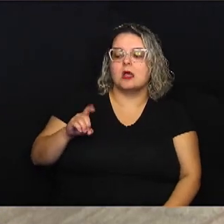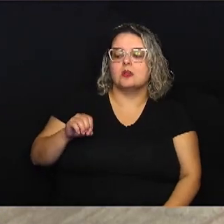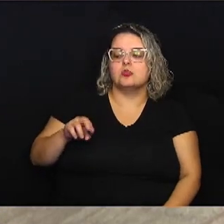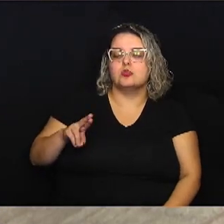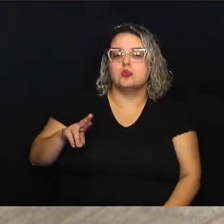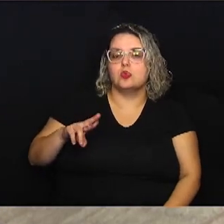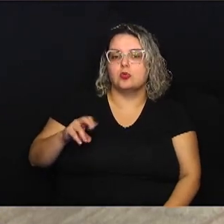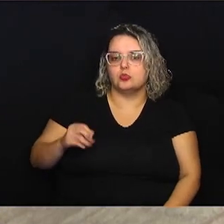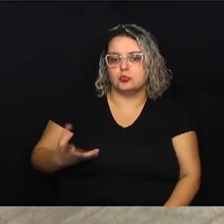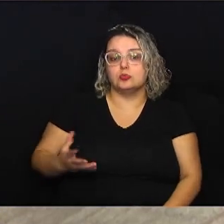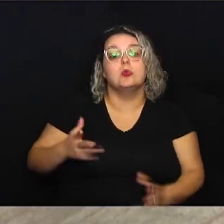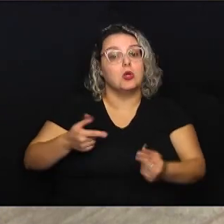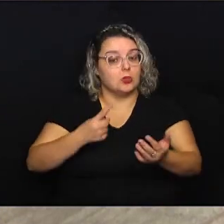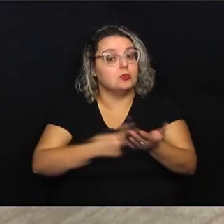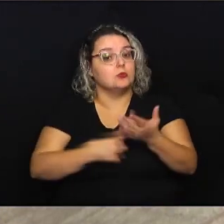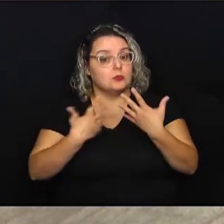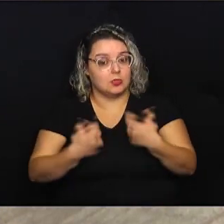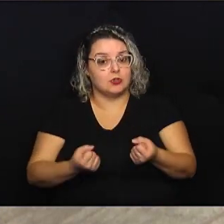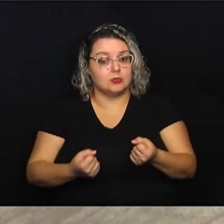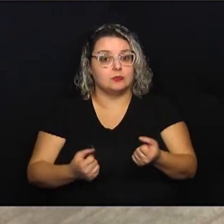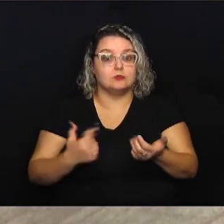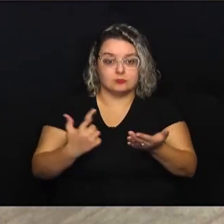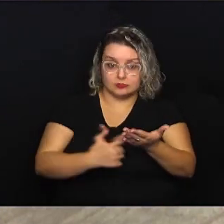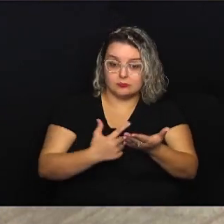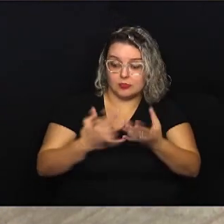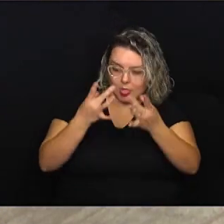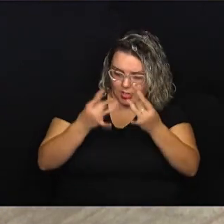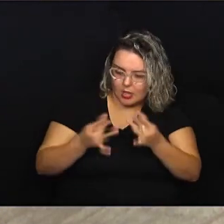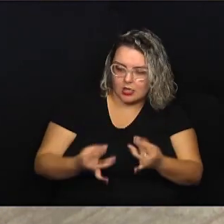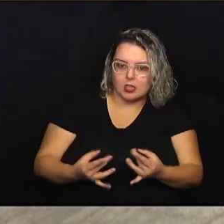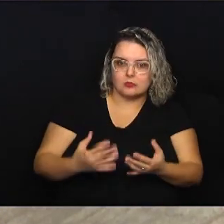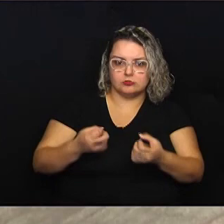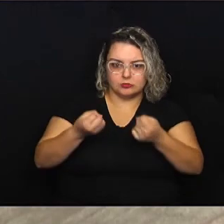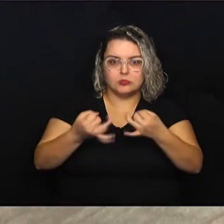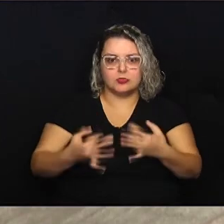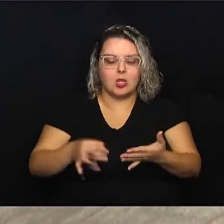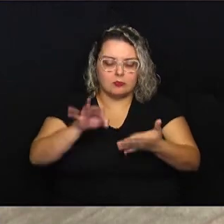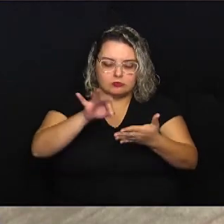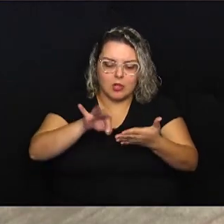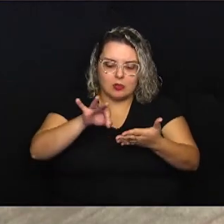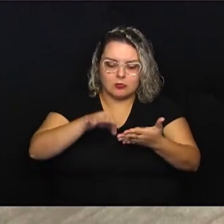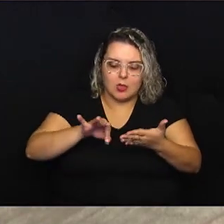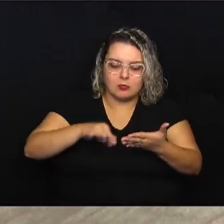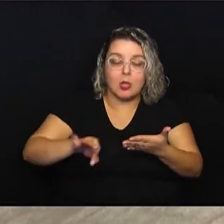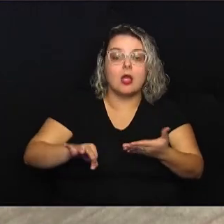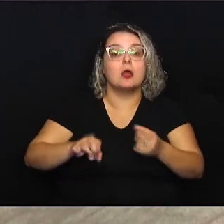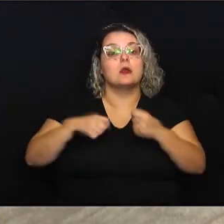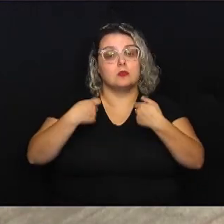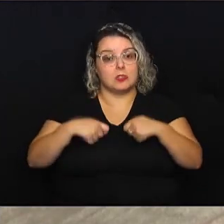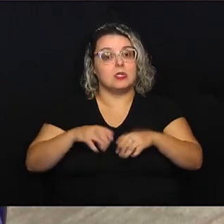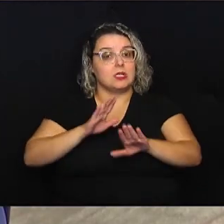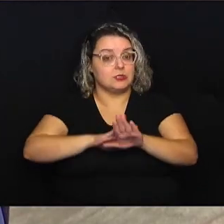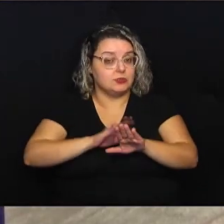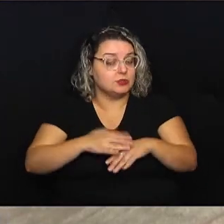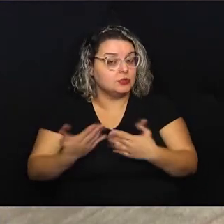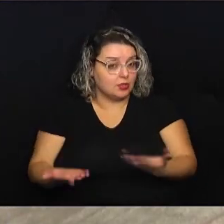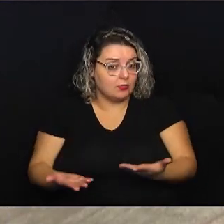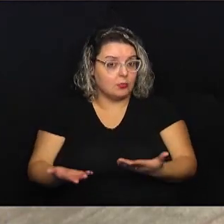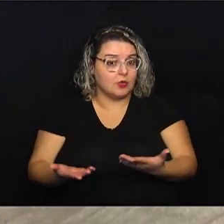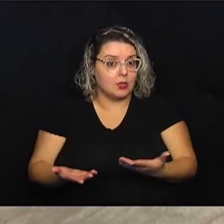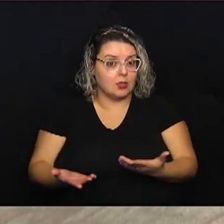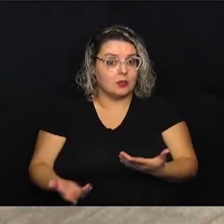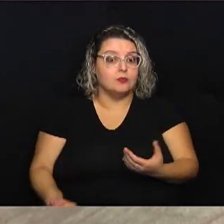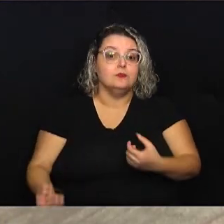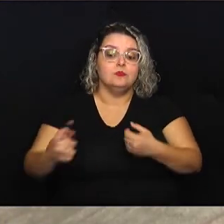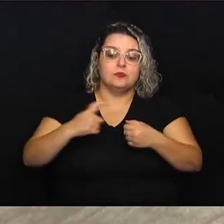todos assumiram o compromisso. Tem um manualzinho aqui com um checklist de ações que você deve tomar, para que eles vão voltar para